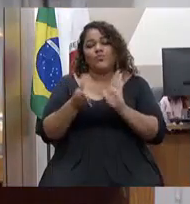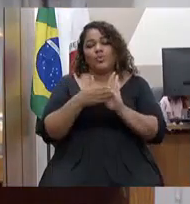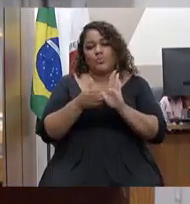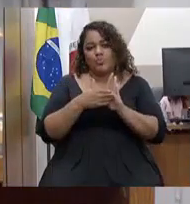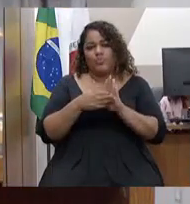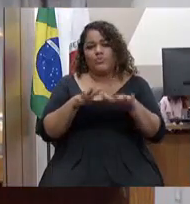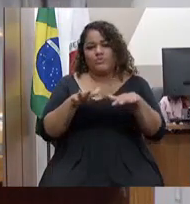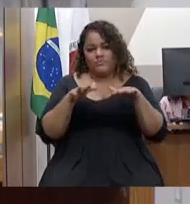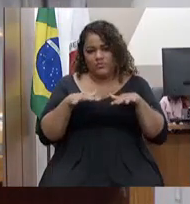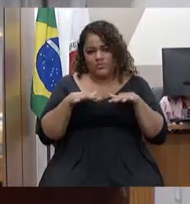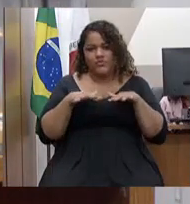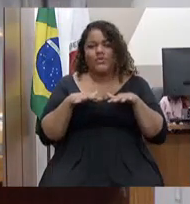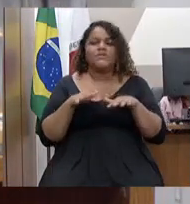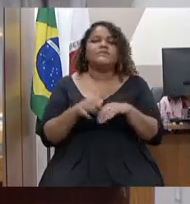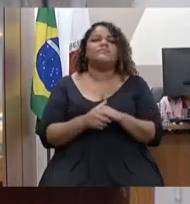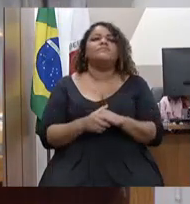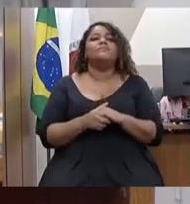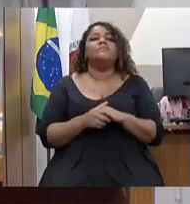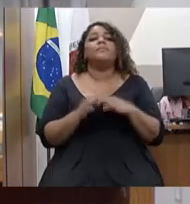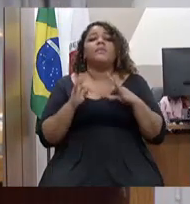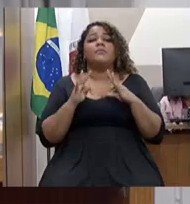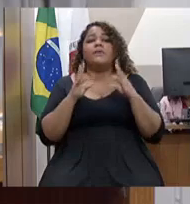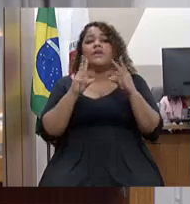nos acompanham aqui no plenário